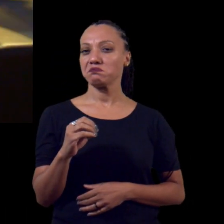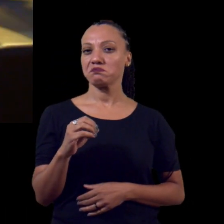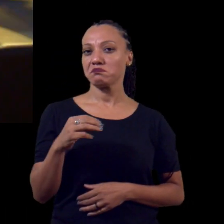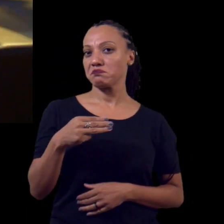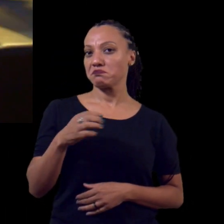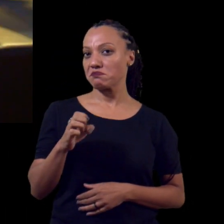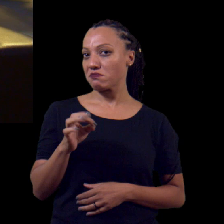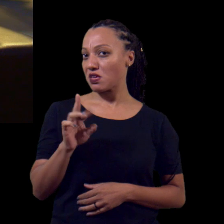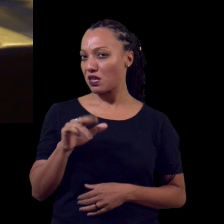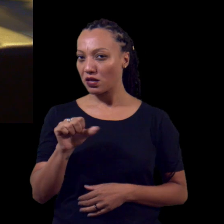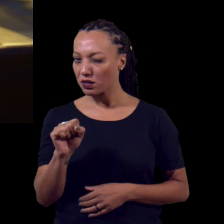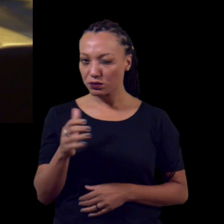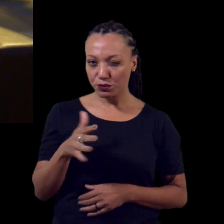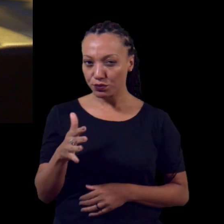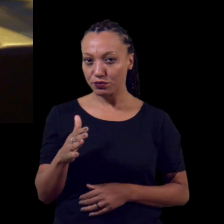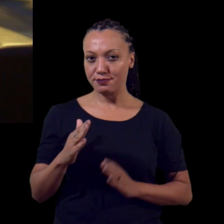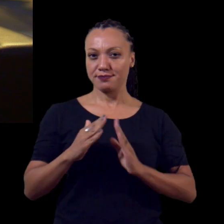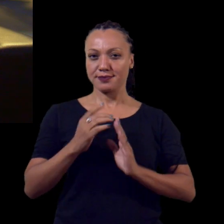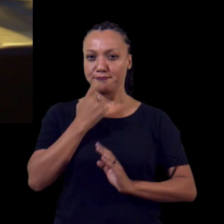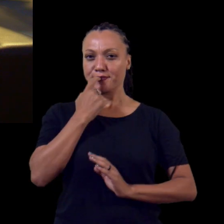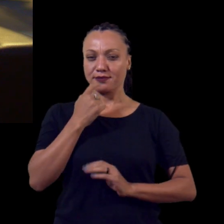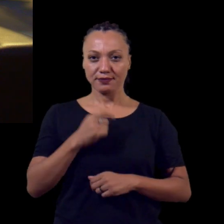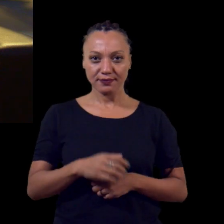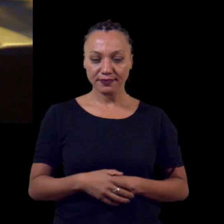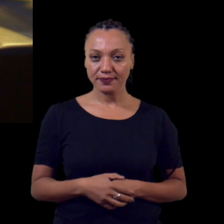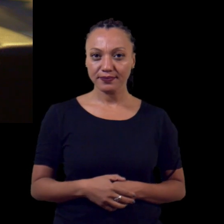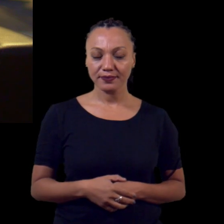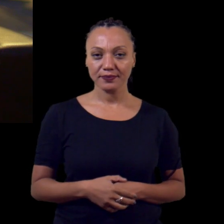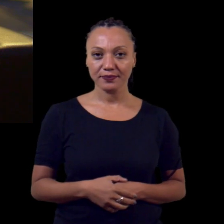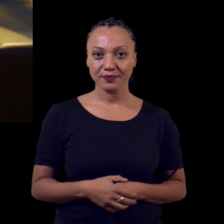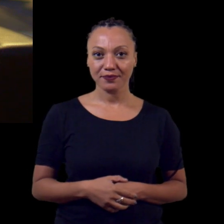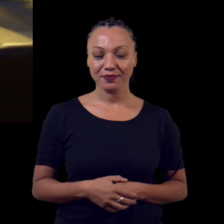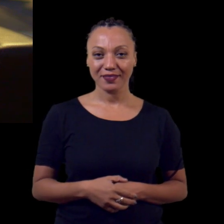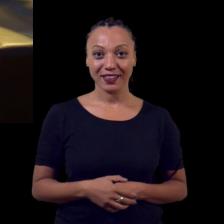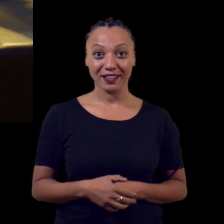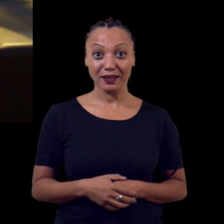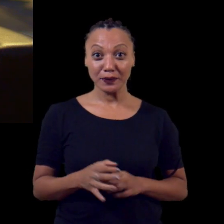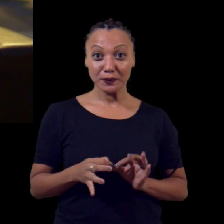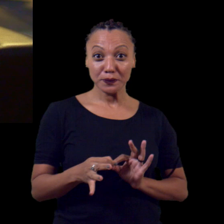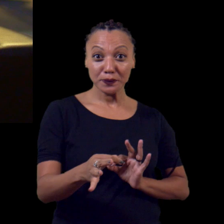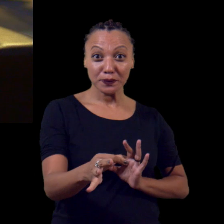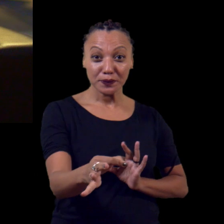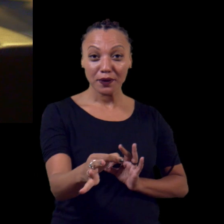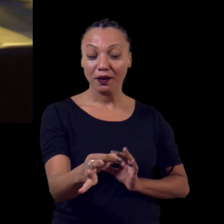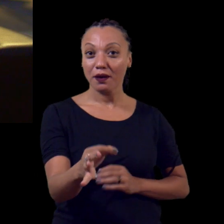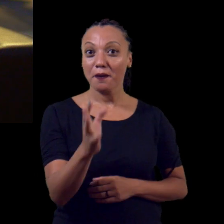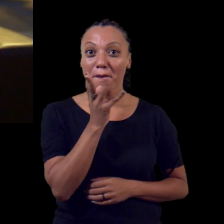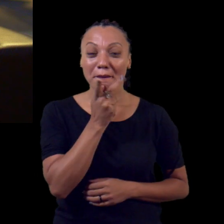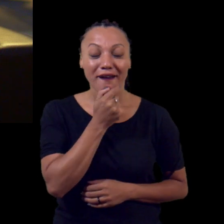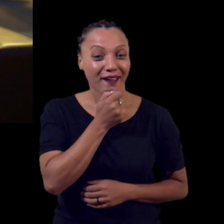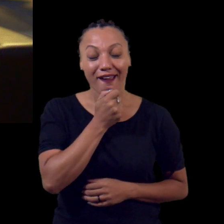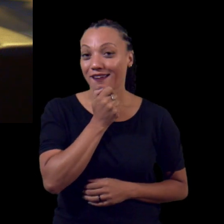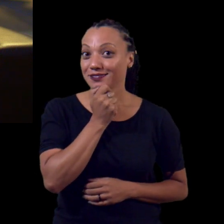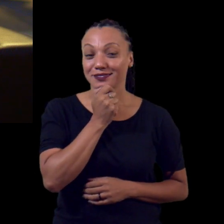100 metros da minha casa. Esses 100 metros virou 10 quilômetros.